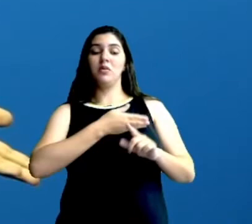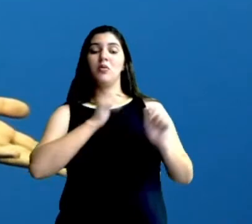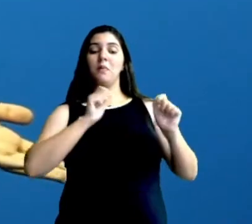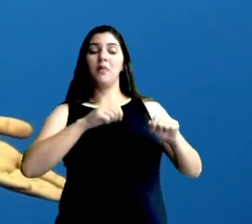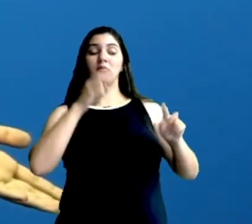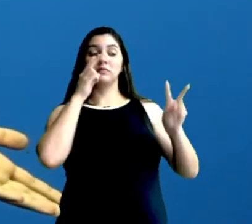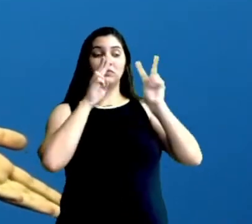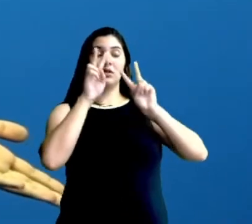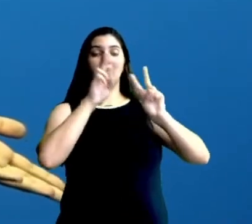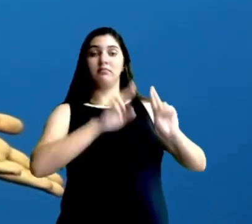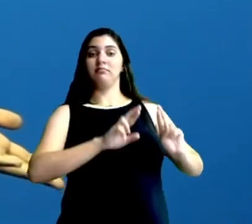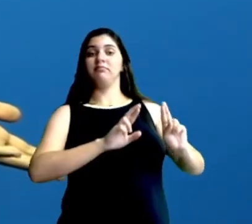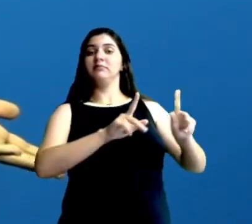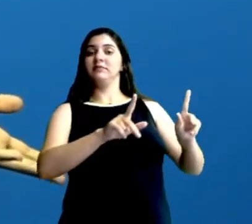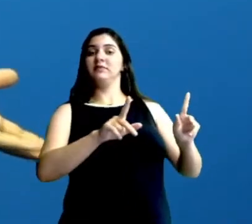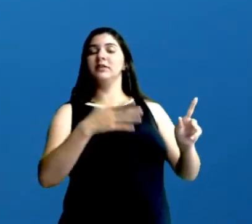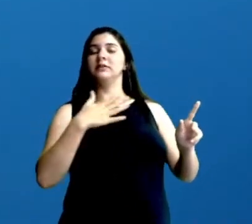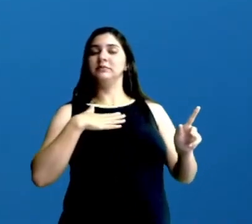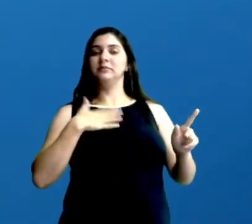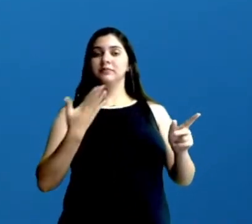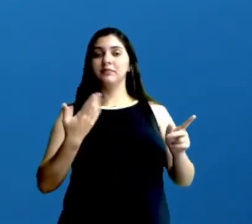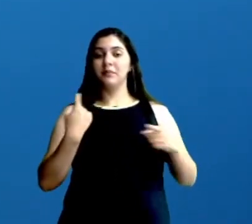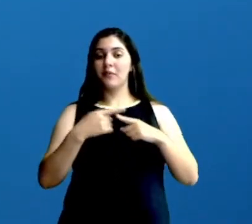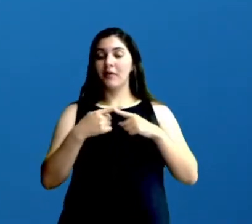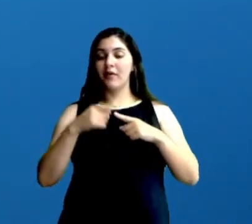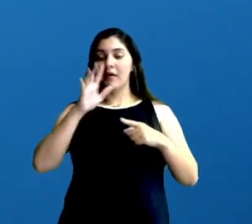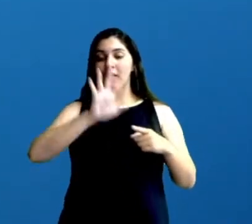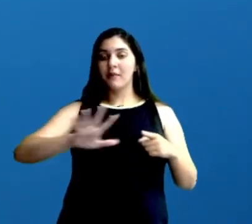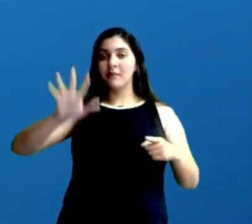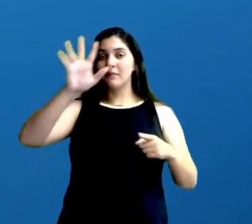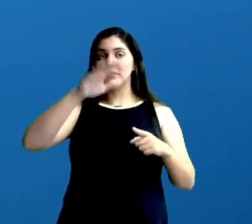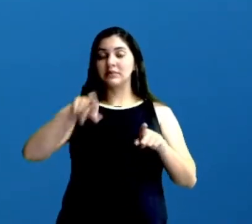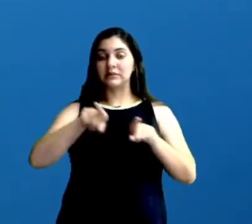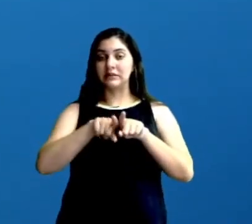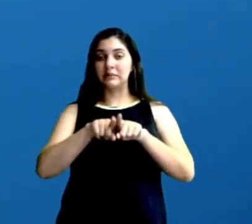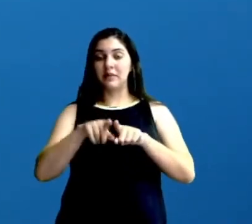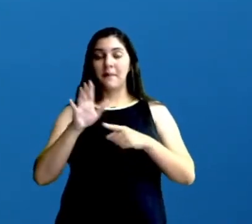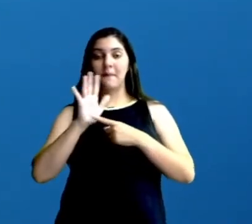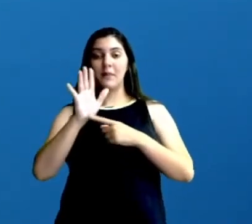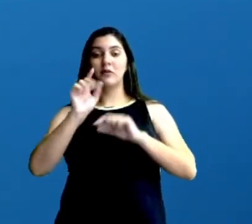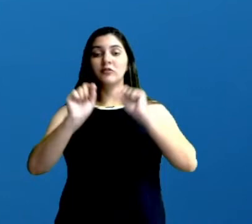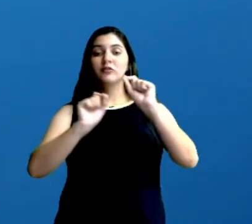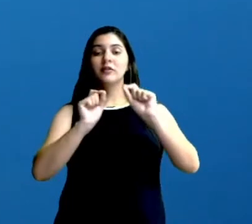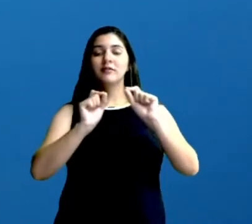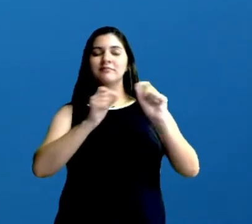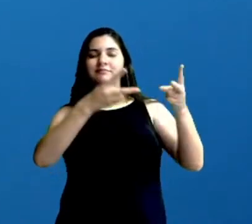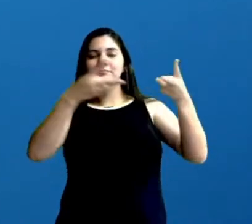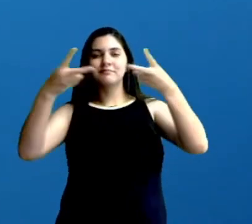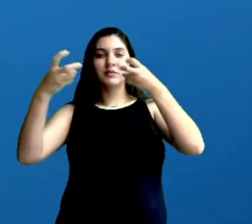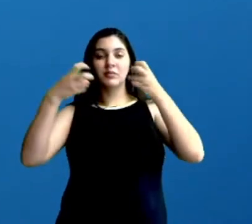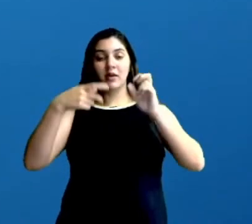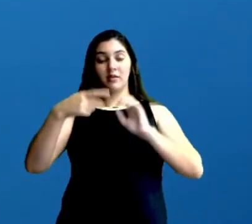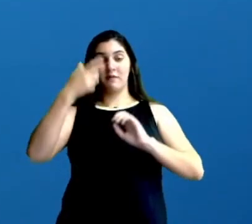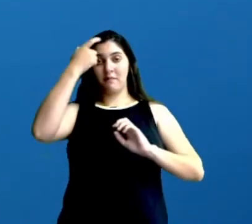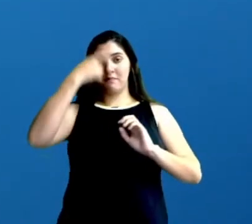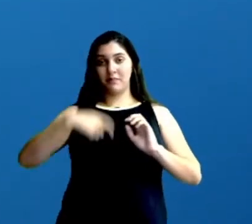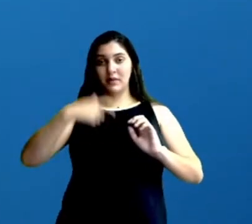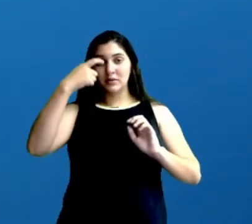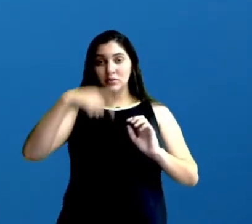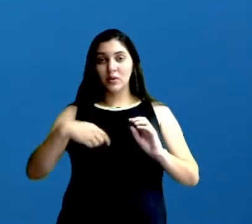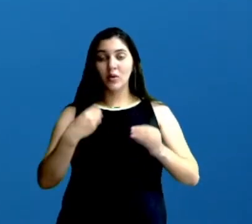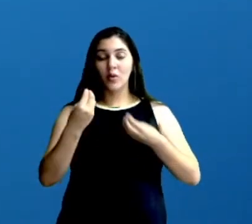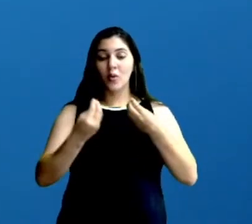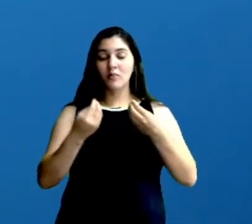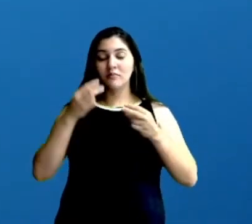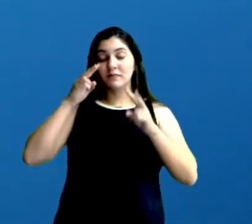de uma forma totalmente diferente. Porque a paisagem também traz para a gente essa perspectiva pessoal, né? Então, a forma